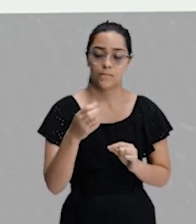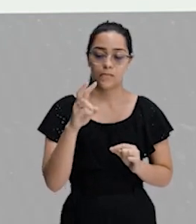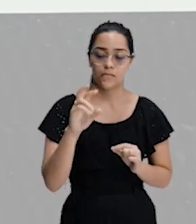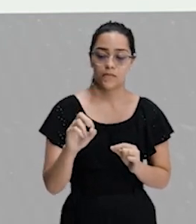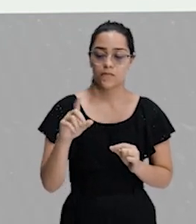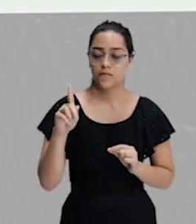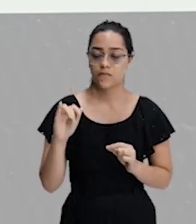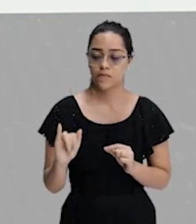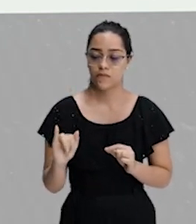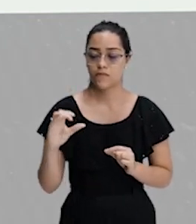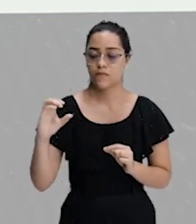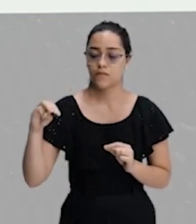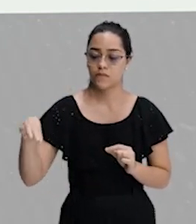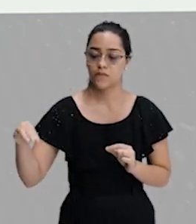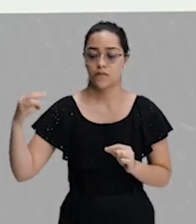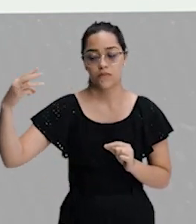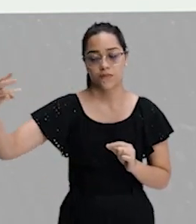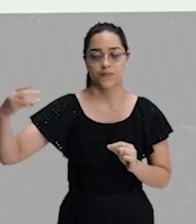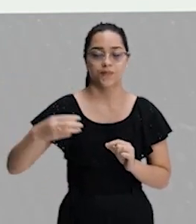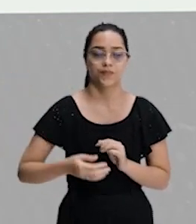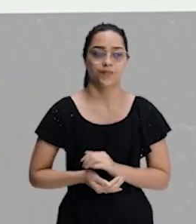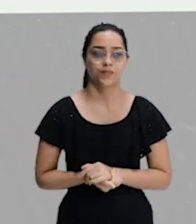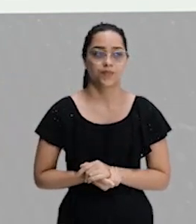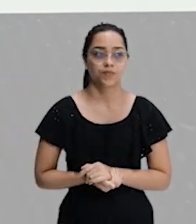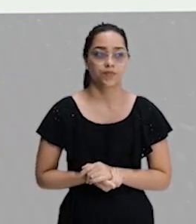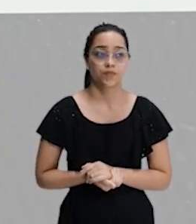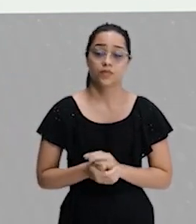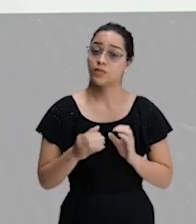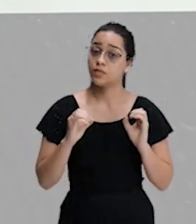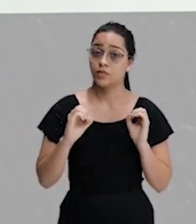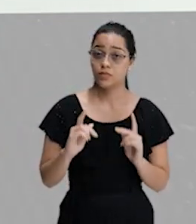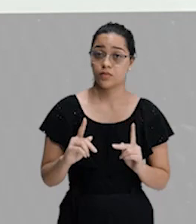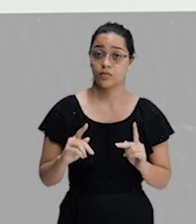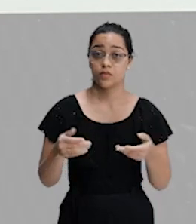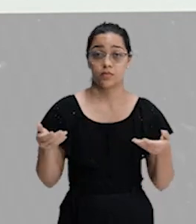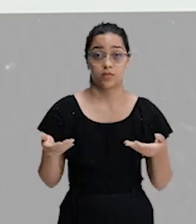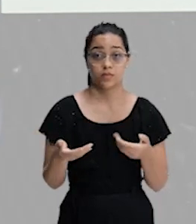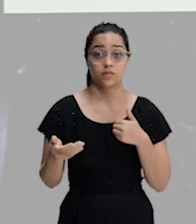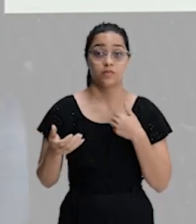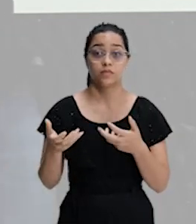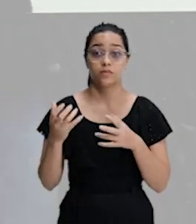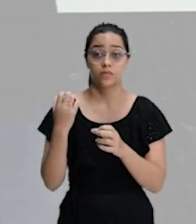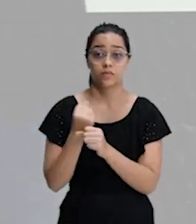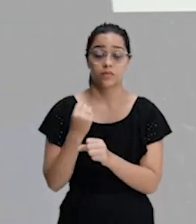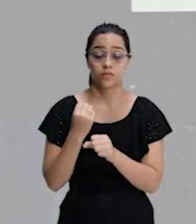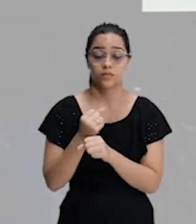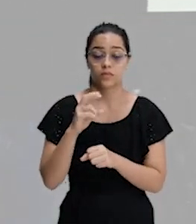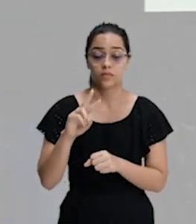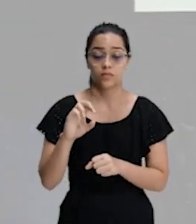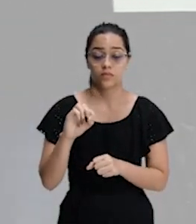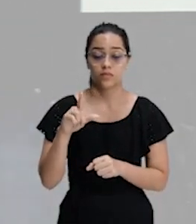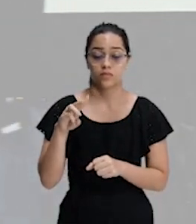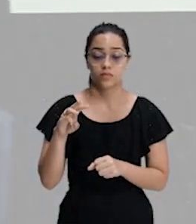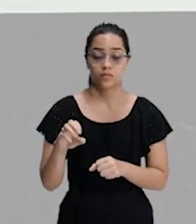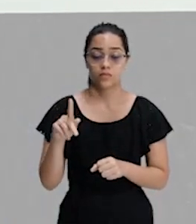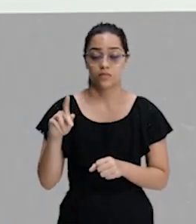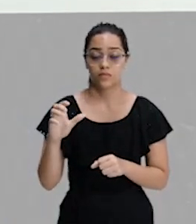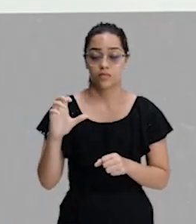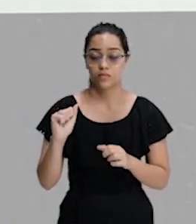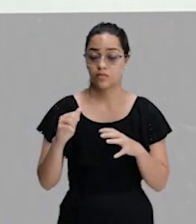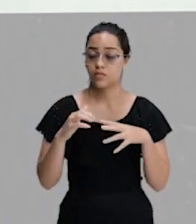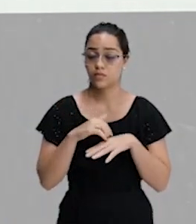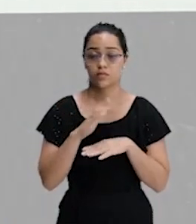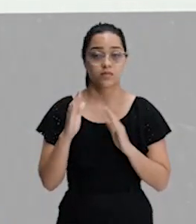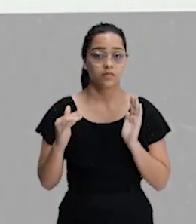π centímetros cúbicos. Beleza, pessoal. Agora eu quero calcular o volume da peça